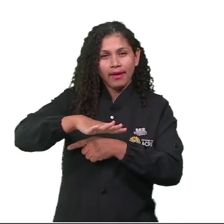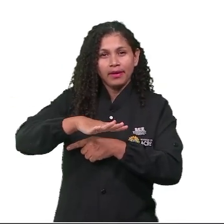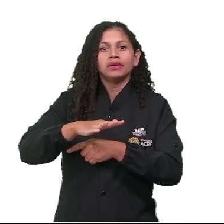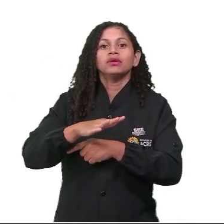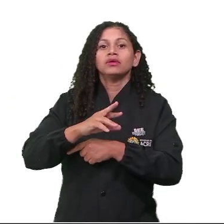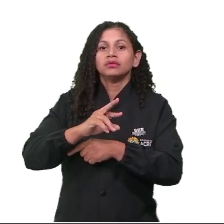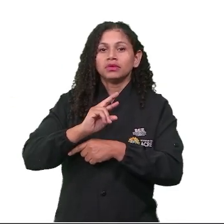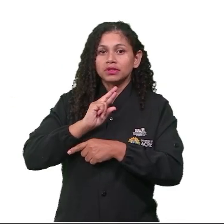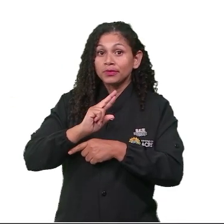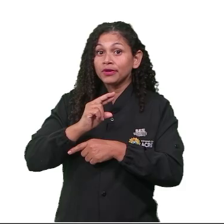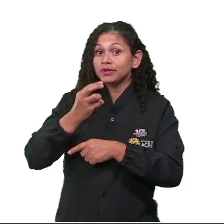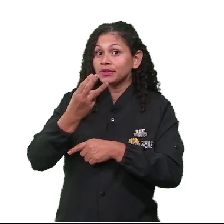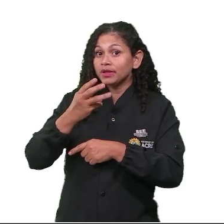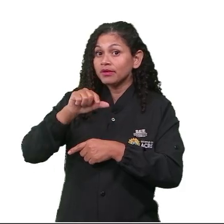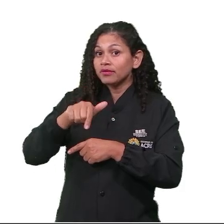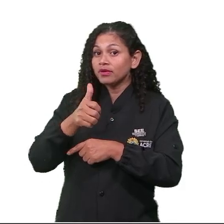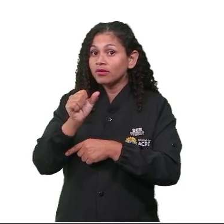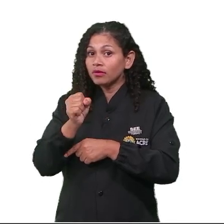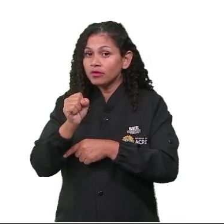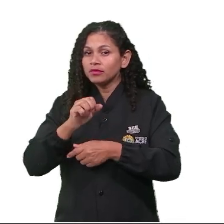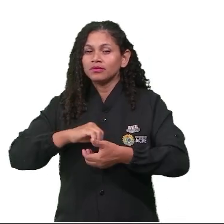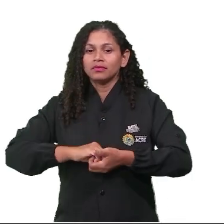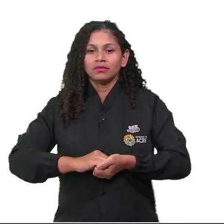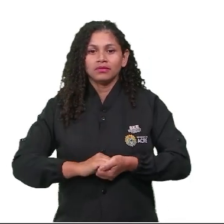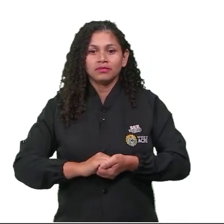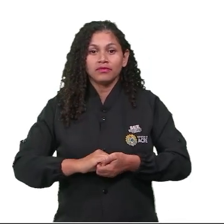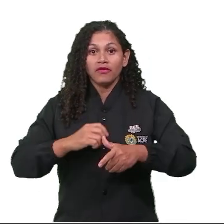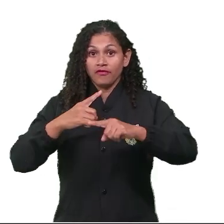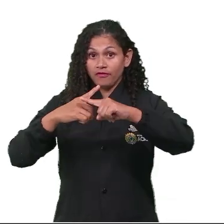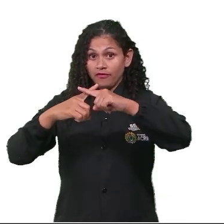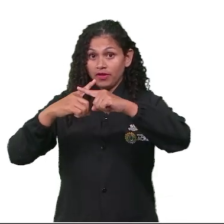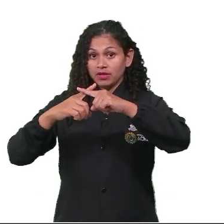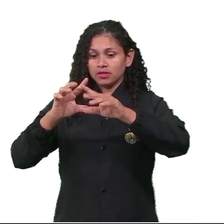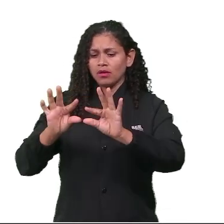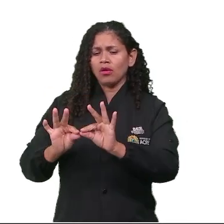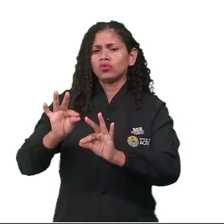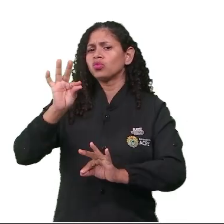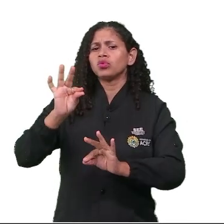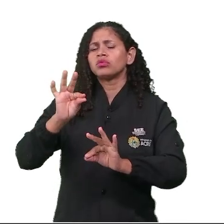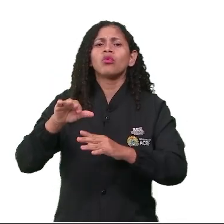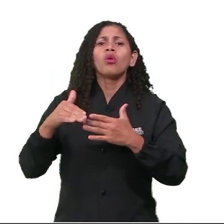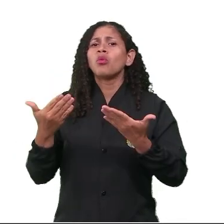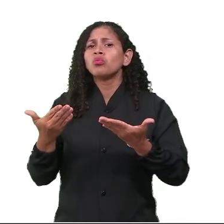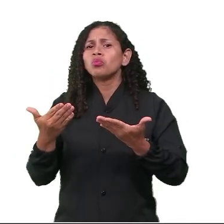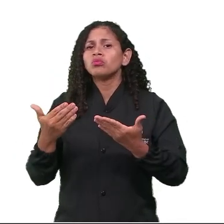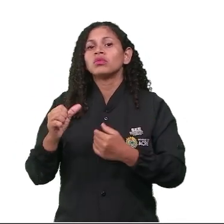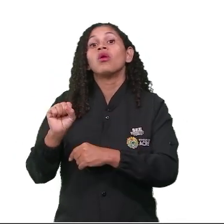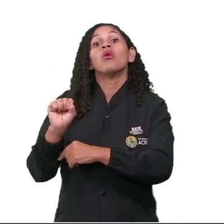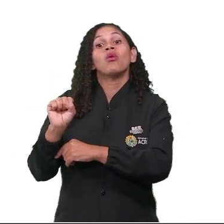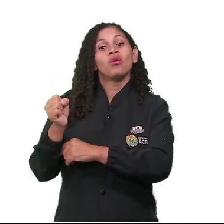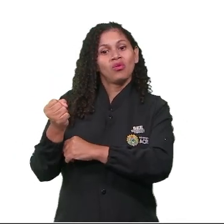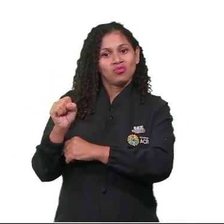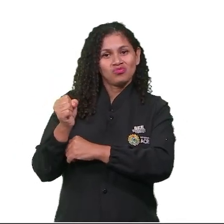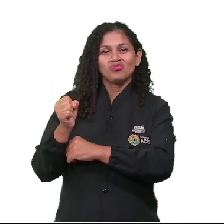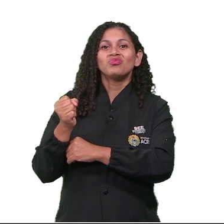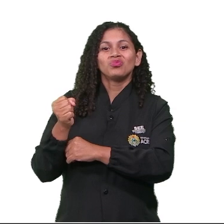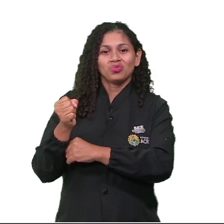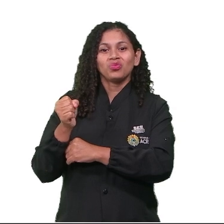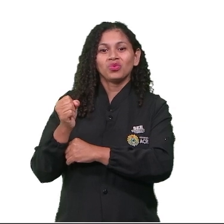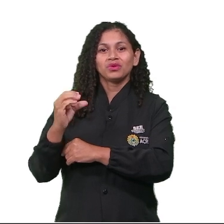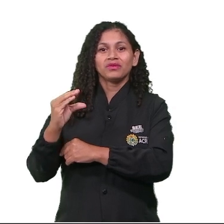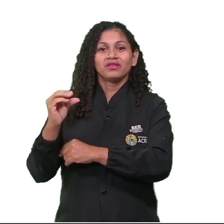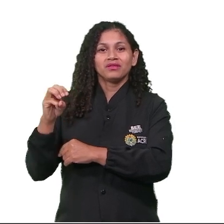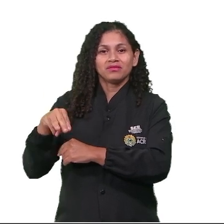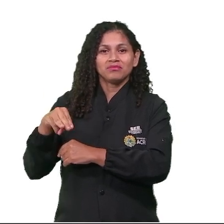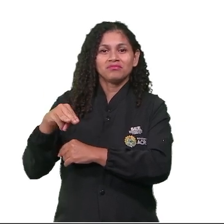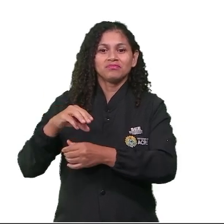quanto? 3,8. Vezes a altura. Qual que é a altura? A questão falou que a altura é de